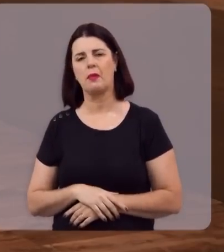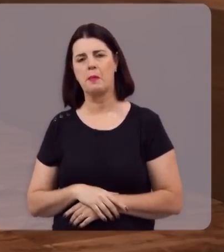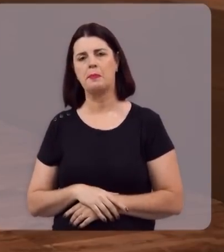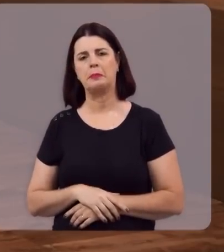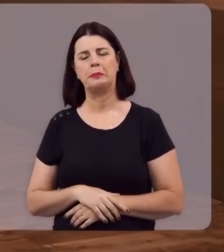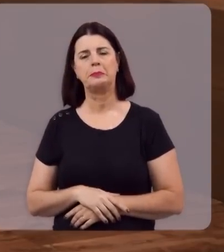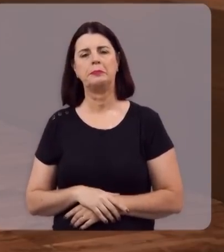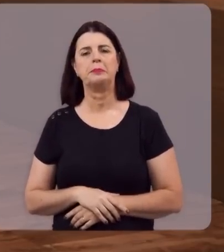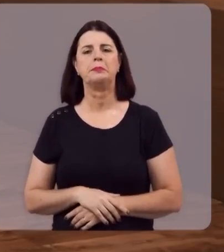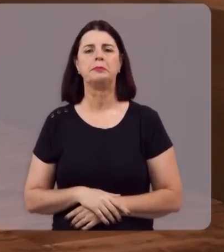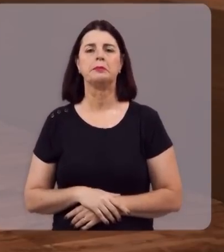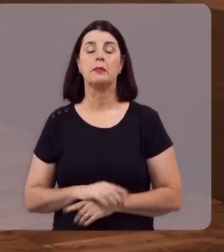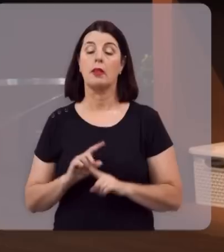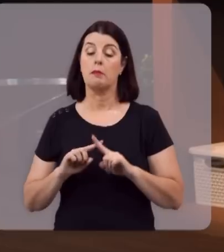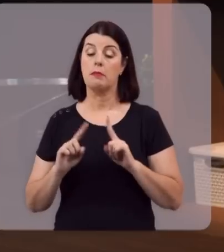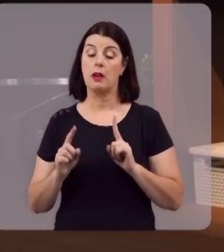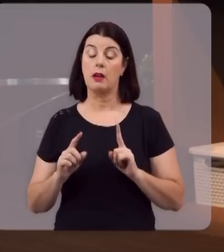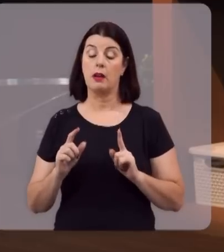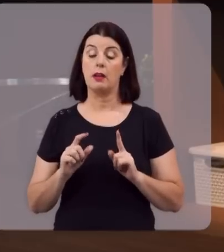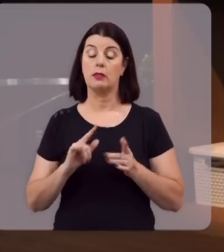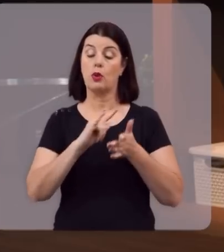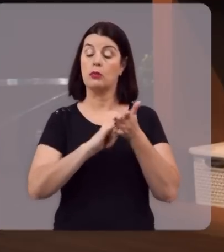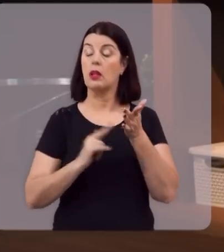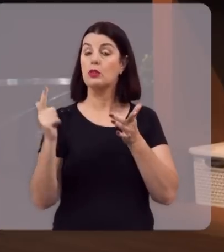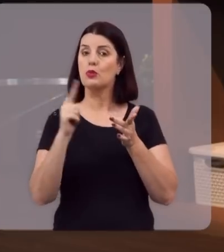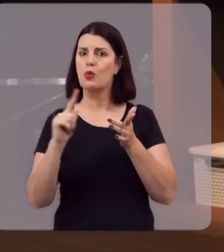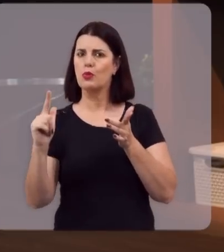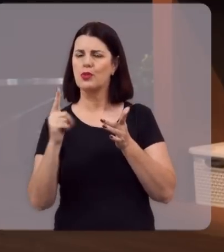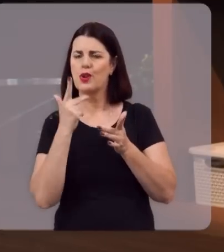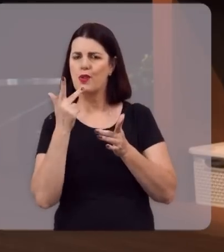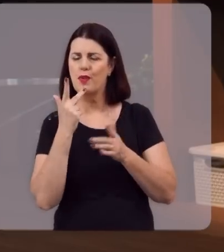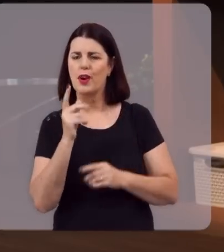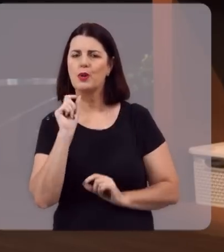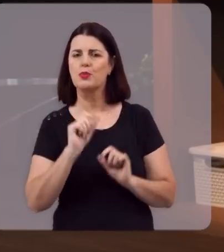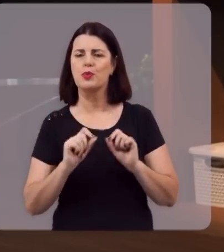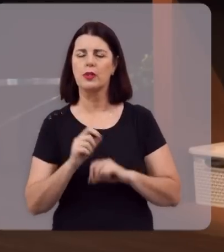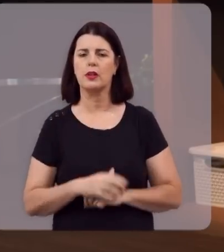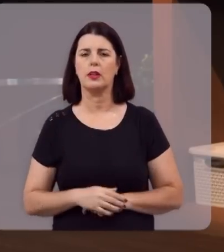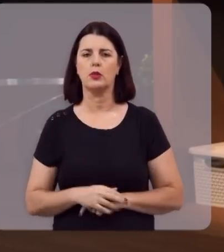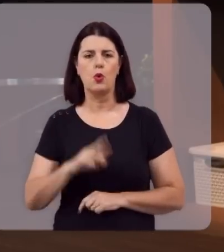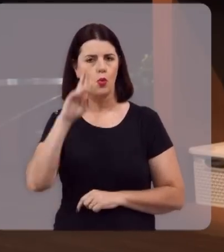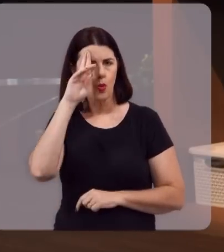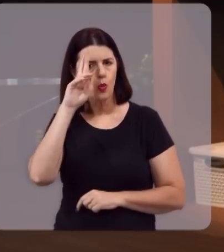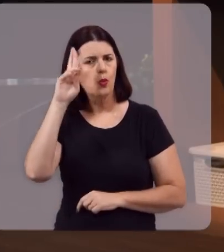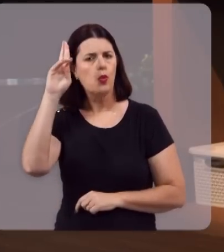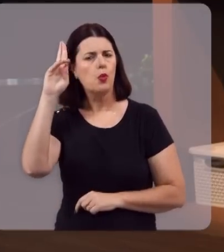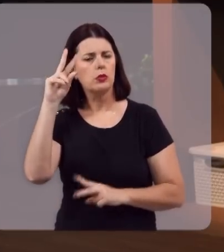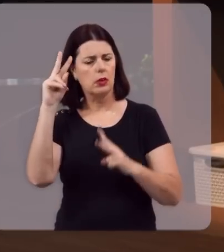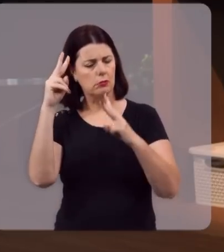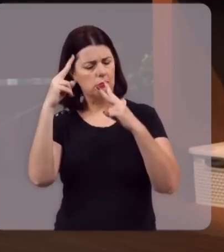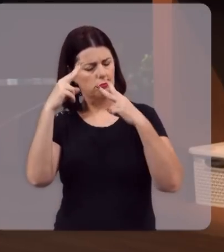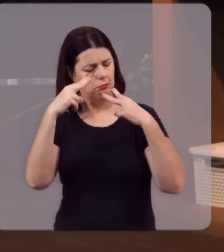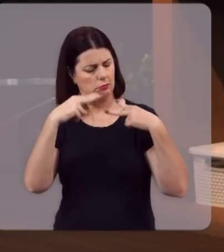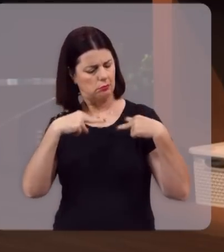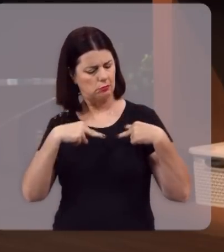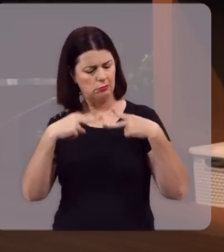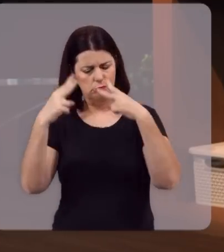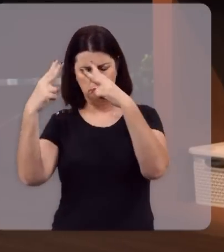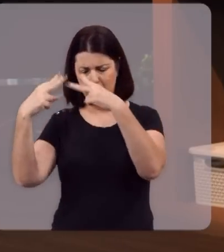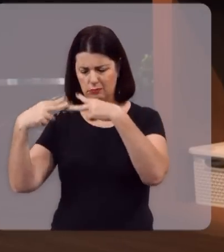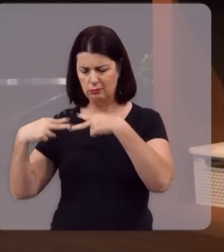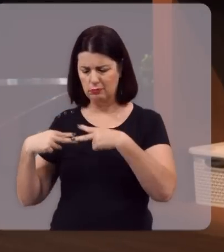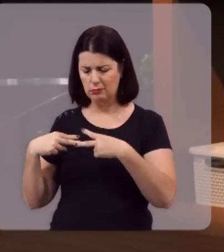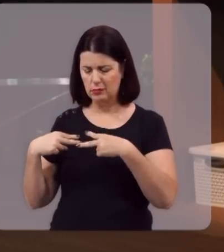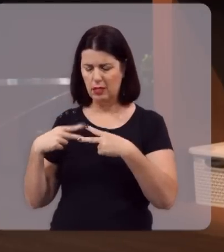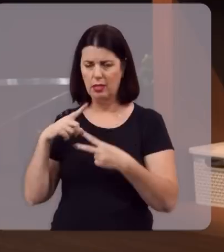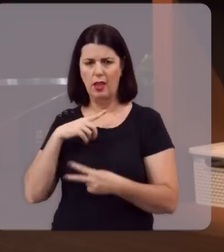Deus mas o texto prossegue e diz ainda o Senhor esquadrinha o meu andar